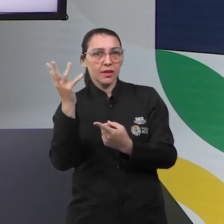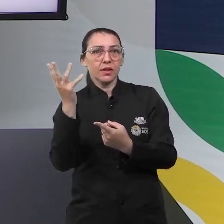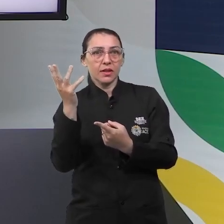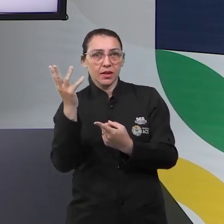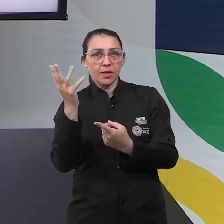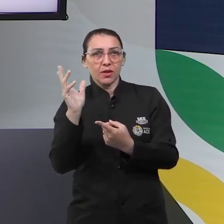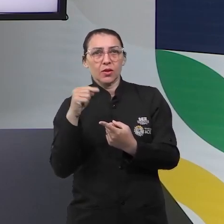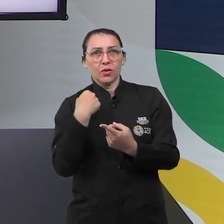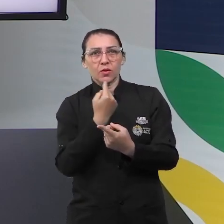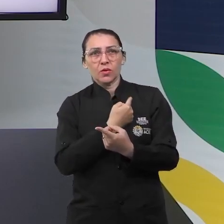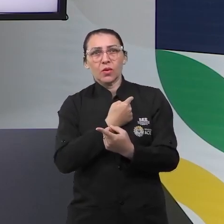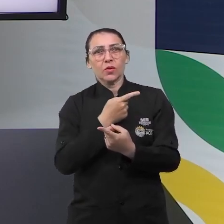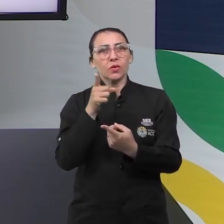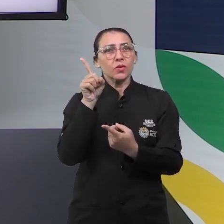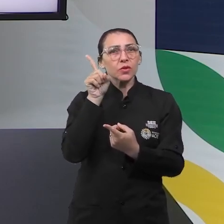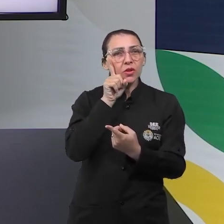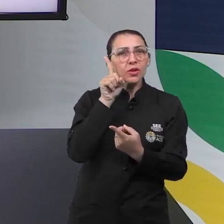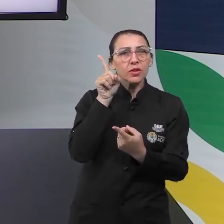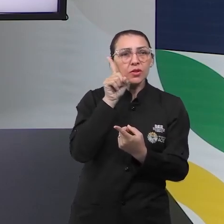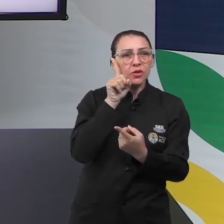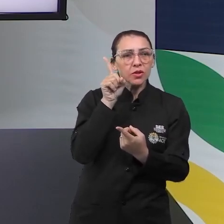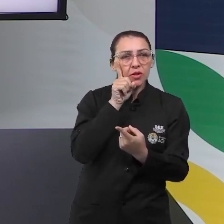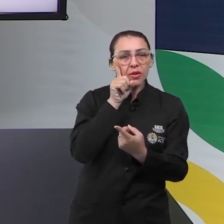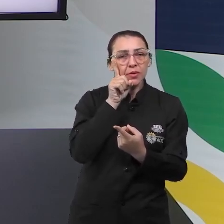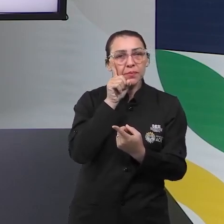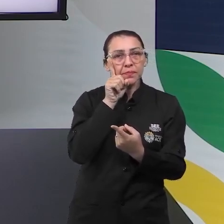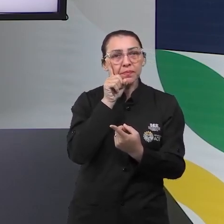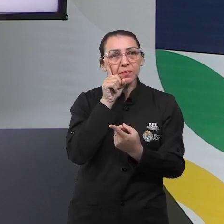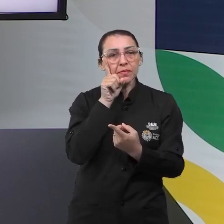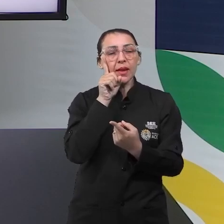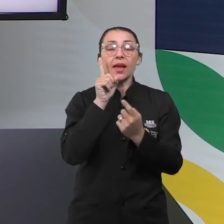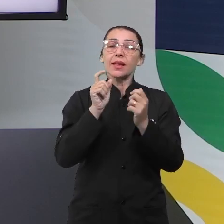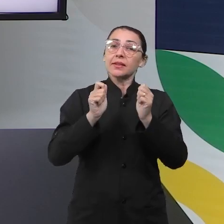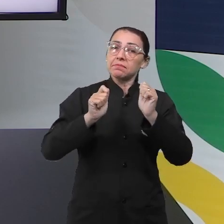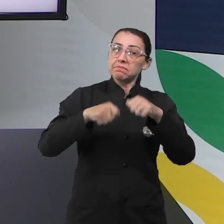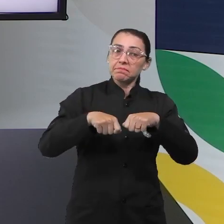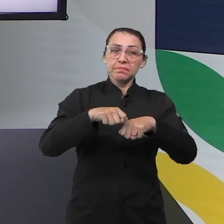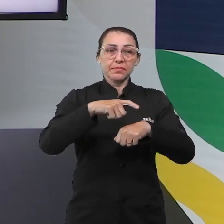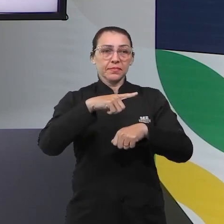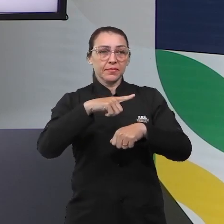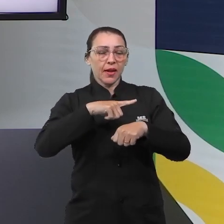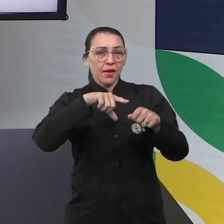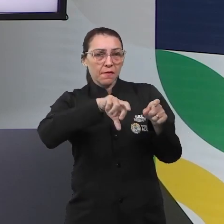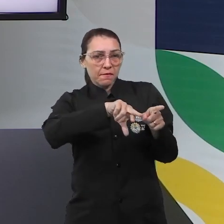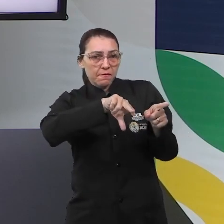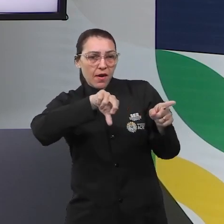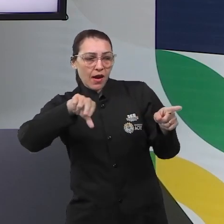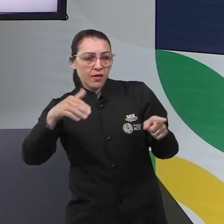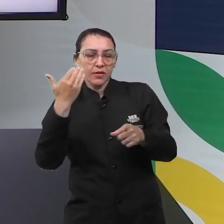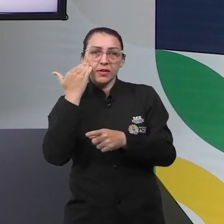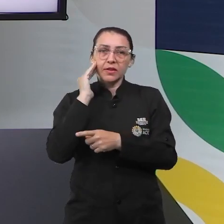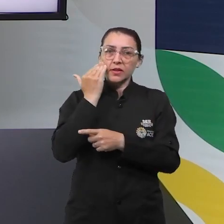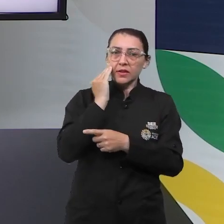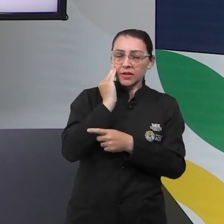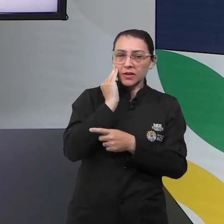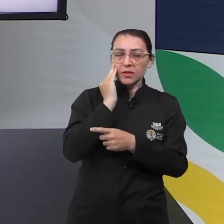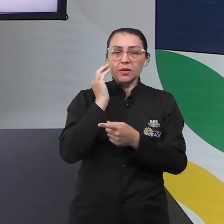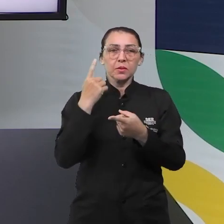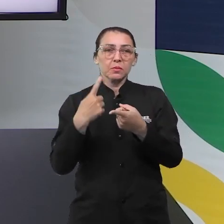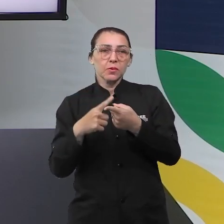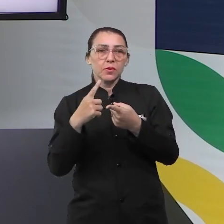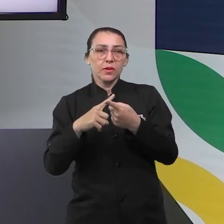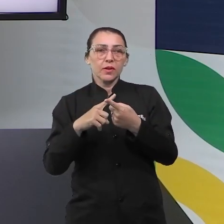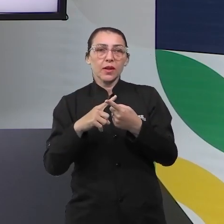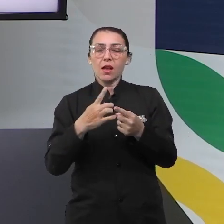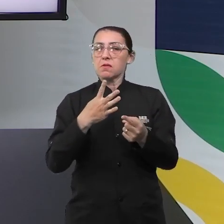muito no nosso dia a dia. Então, há possibilidade de vários entendimentos, até porque nós